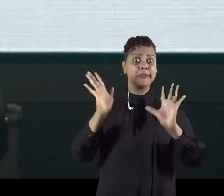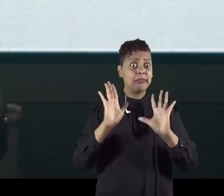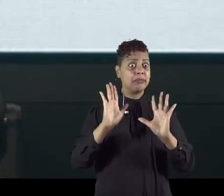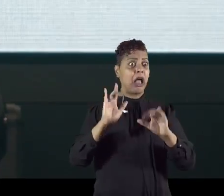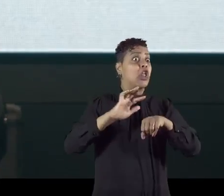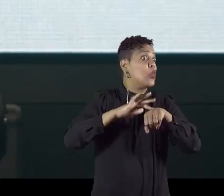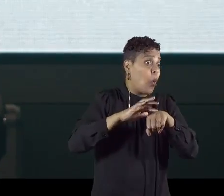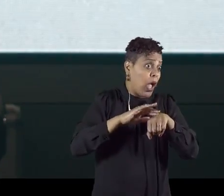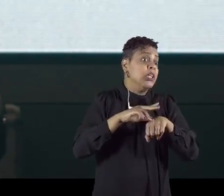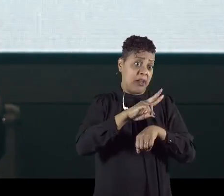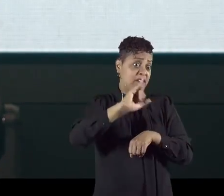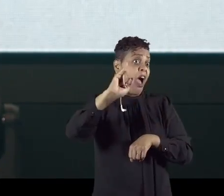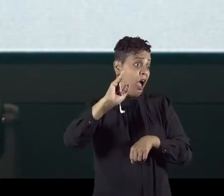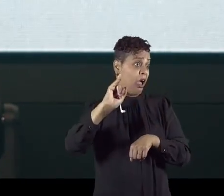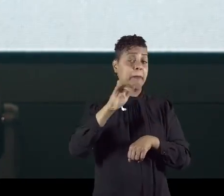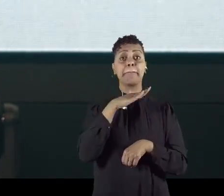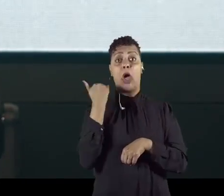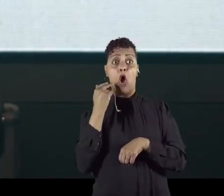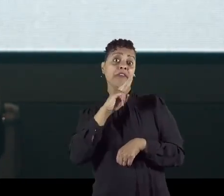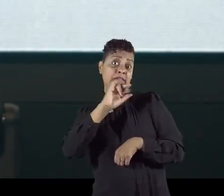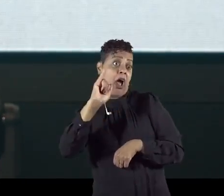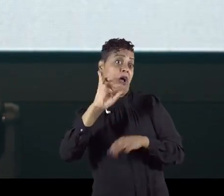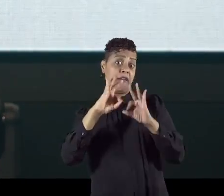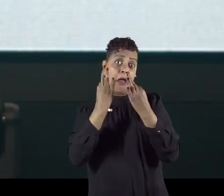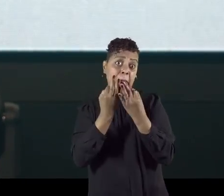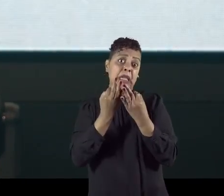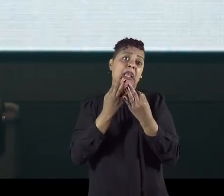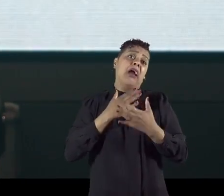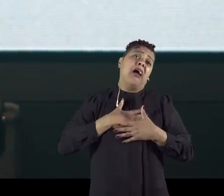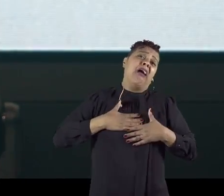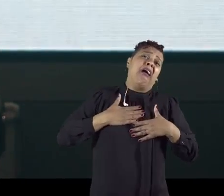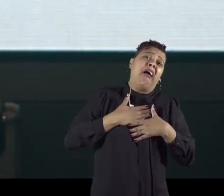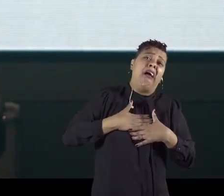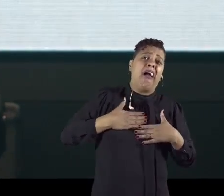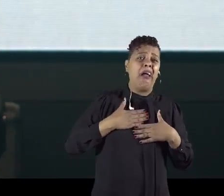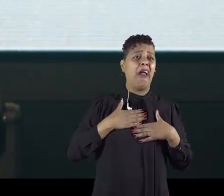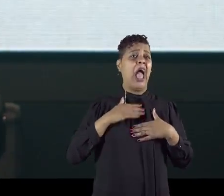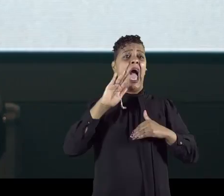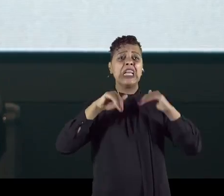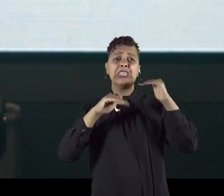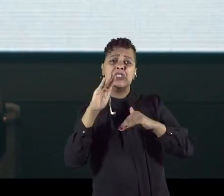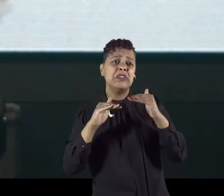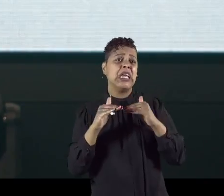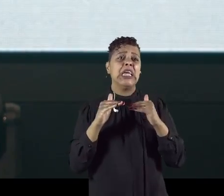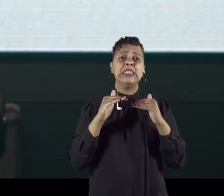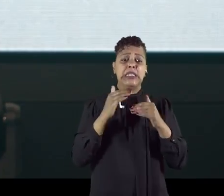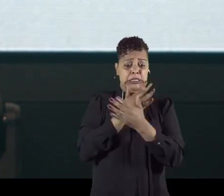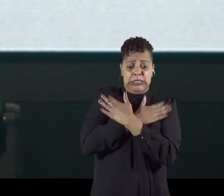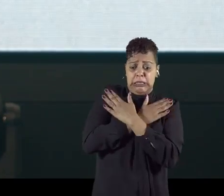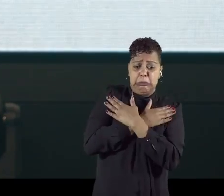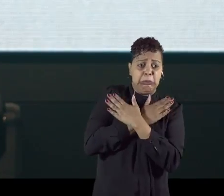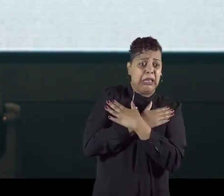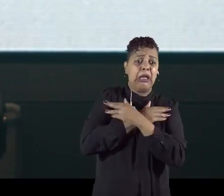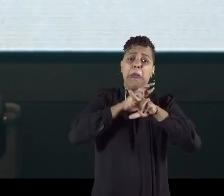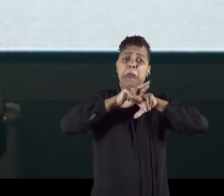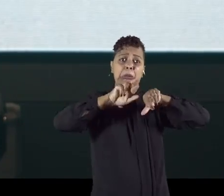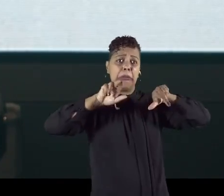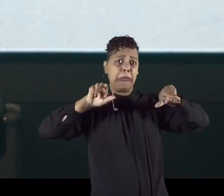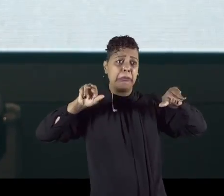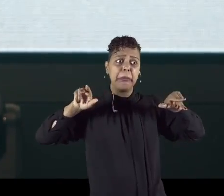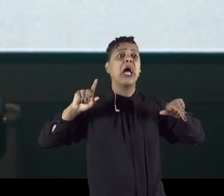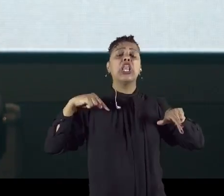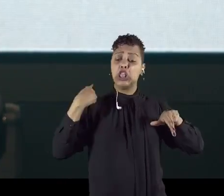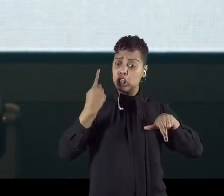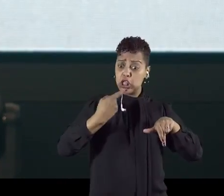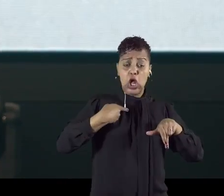e é uma doença que acontece é uma morte de alguém querido é uma bancarrota é um desemprego é uma pandemia